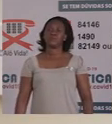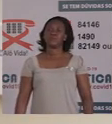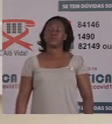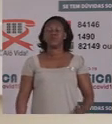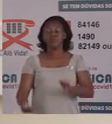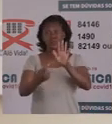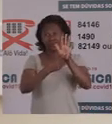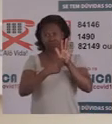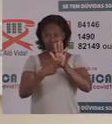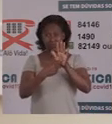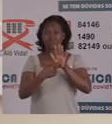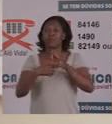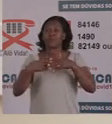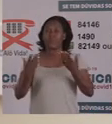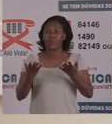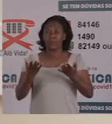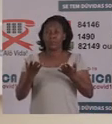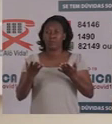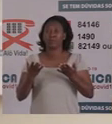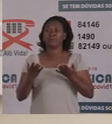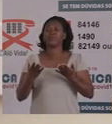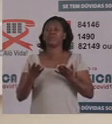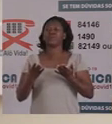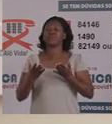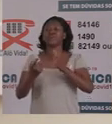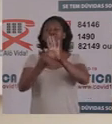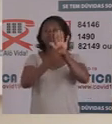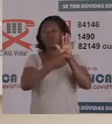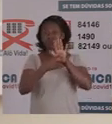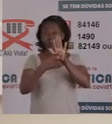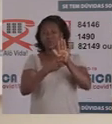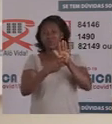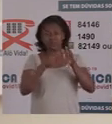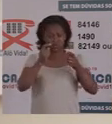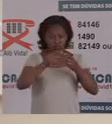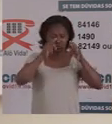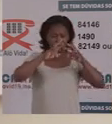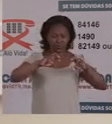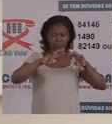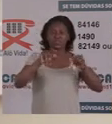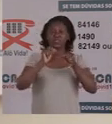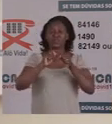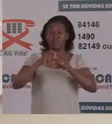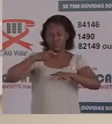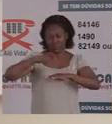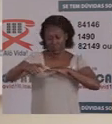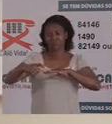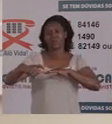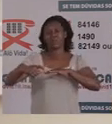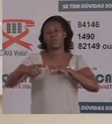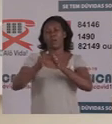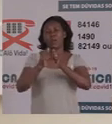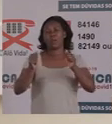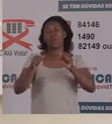Este slide sumariza o número de testes realizados por semana, mas